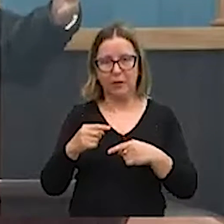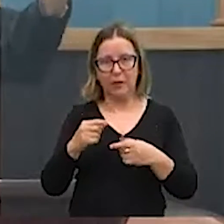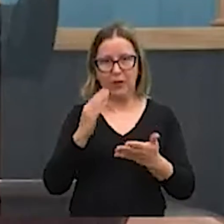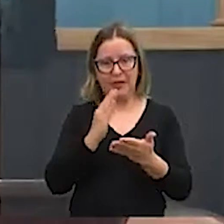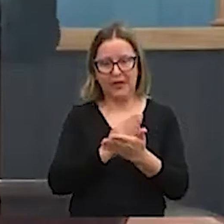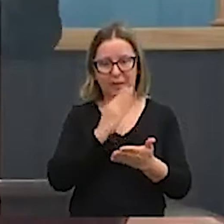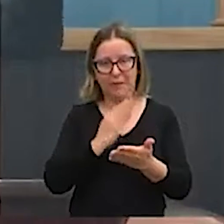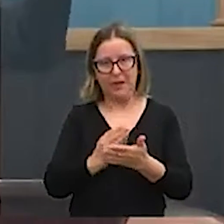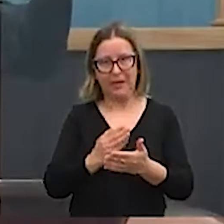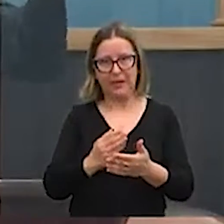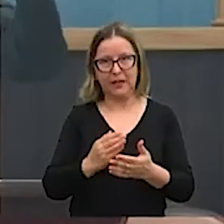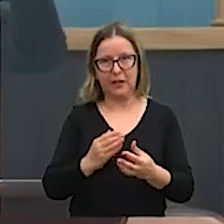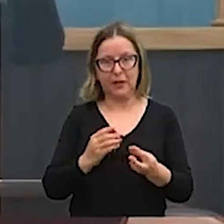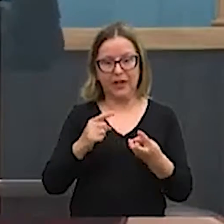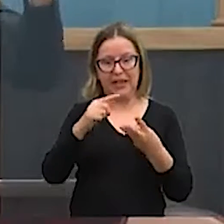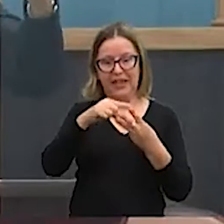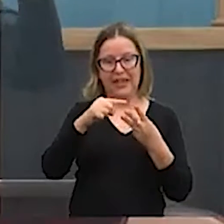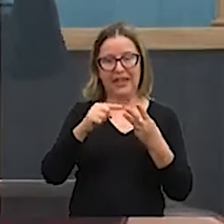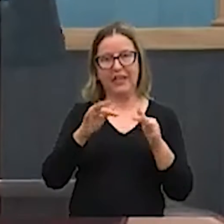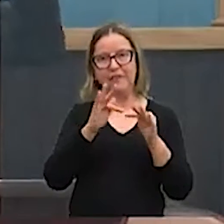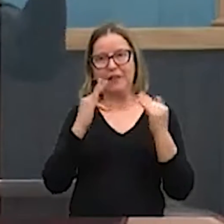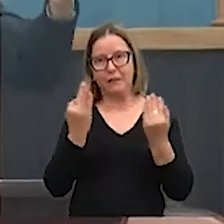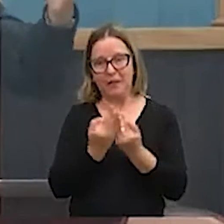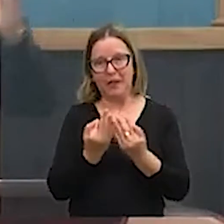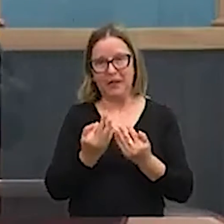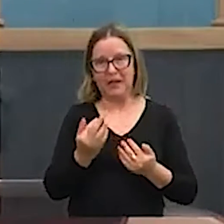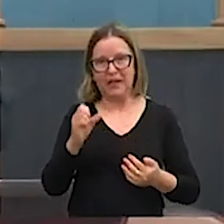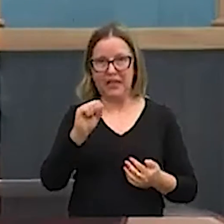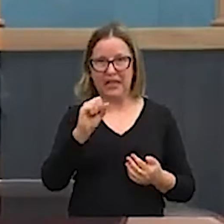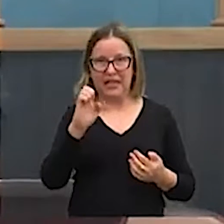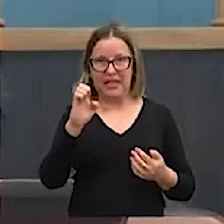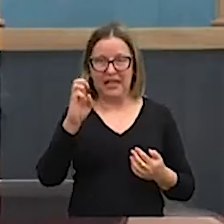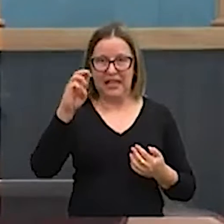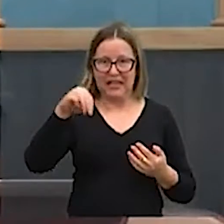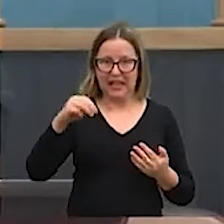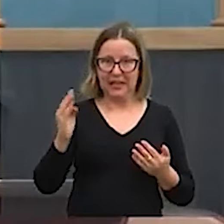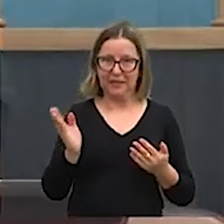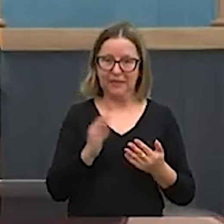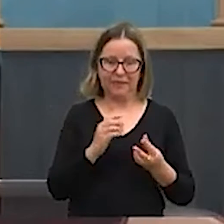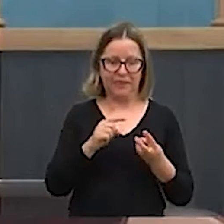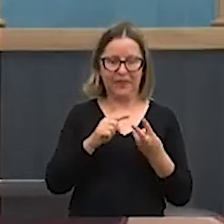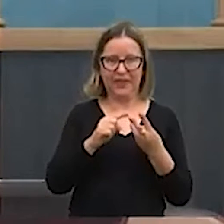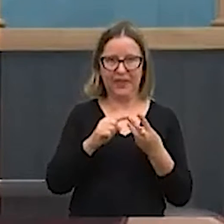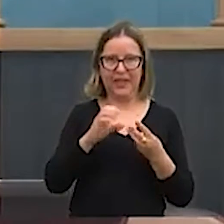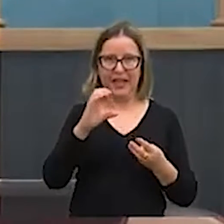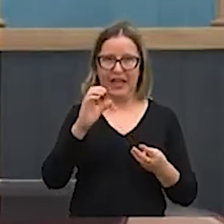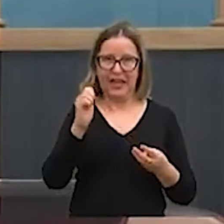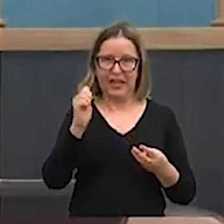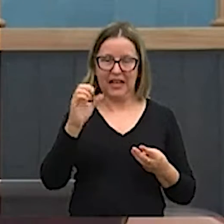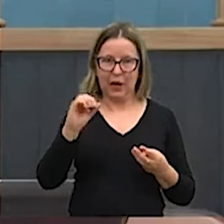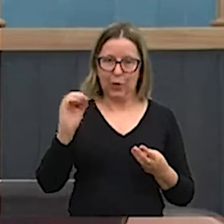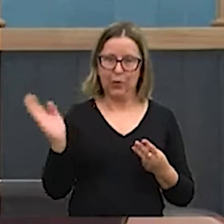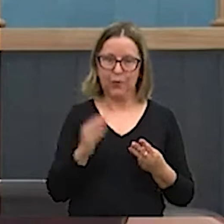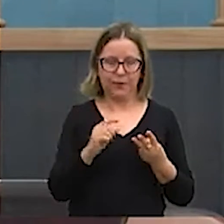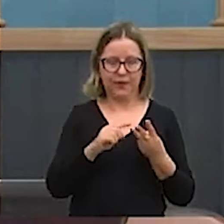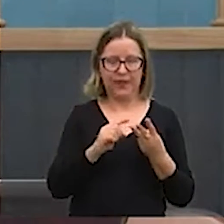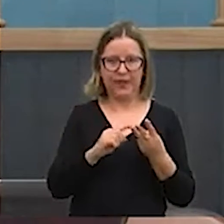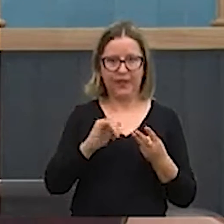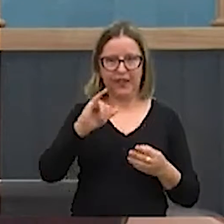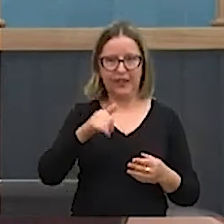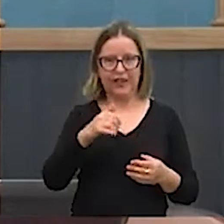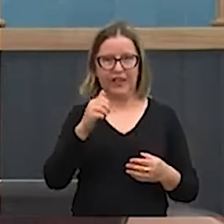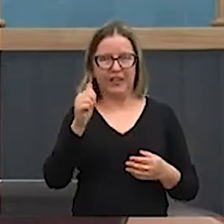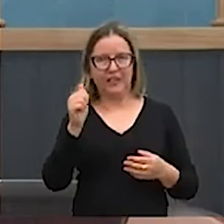famílias, Sem, Cão e Jafé. E ele pega um